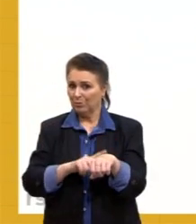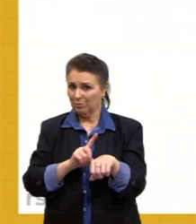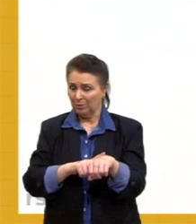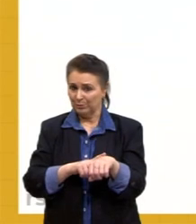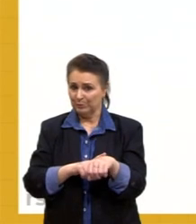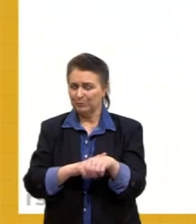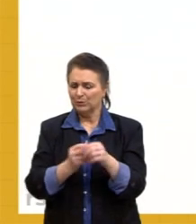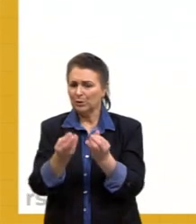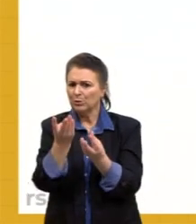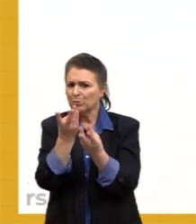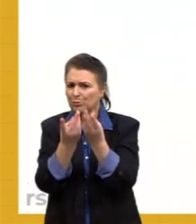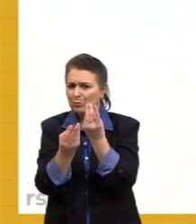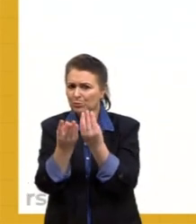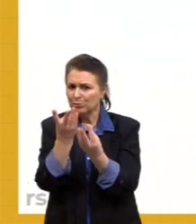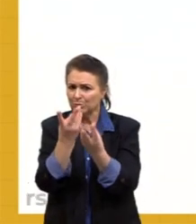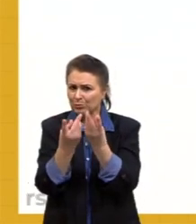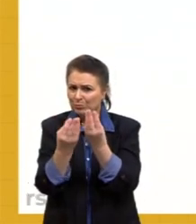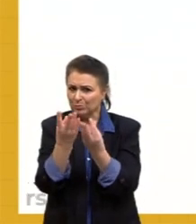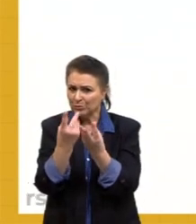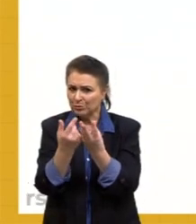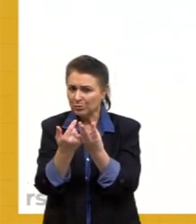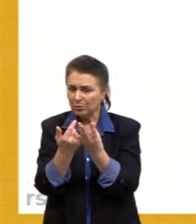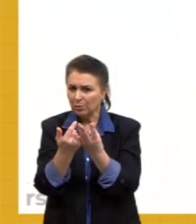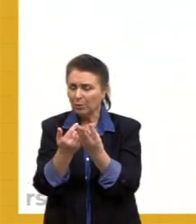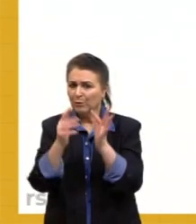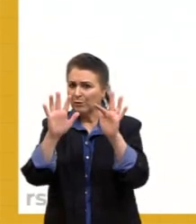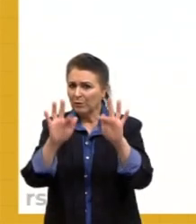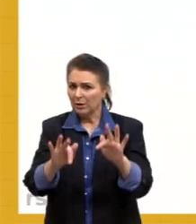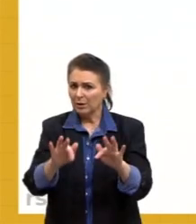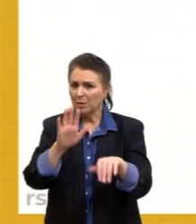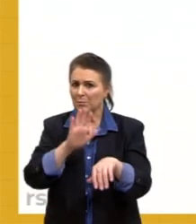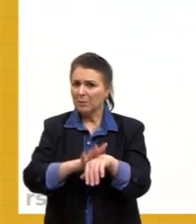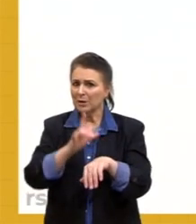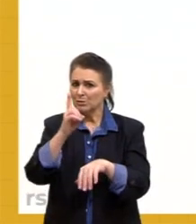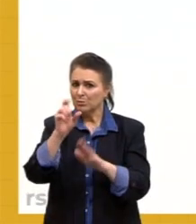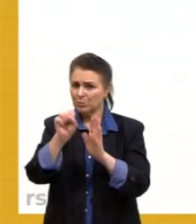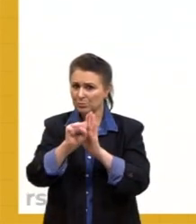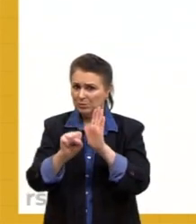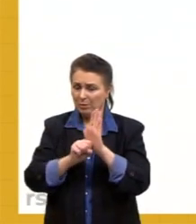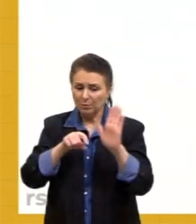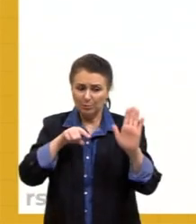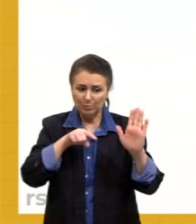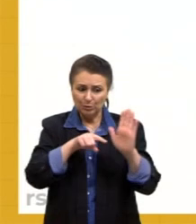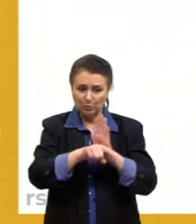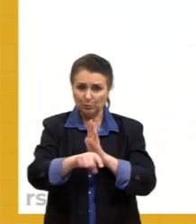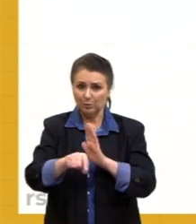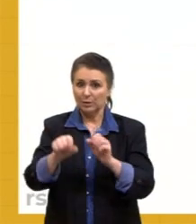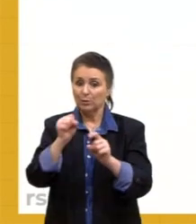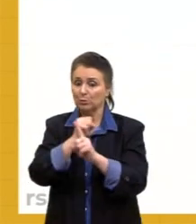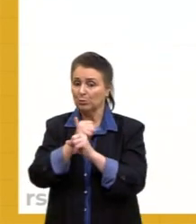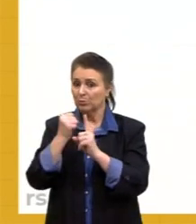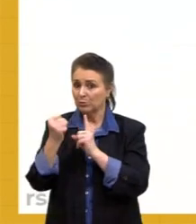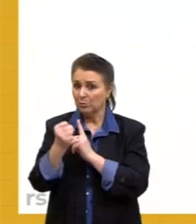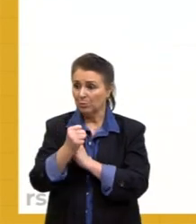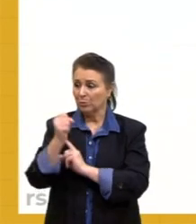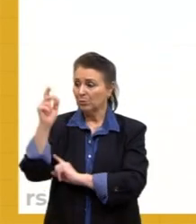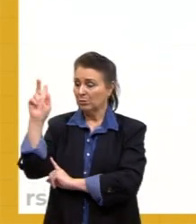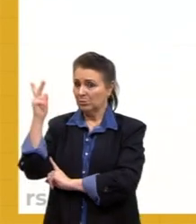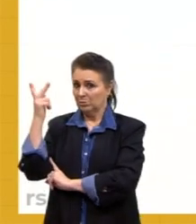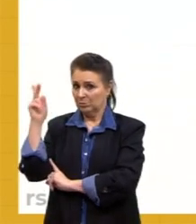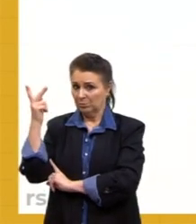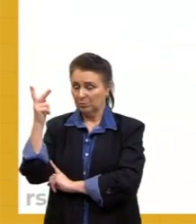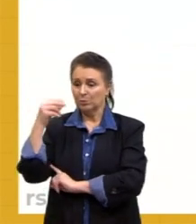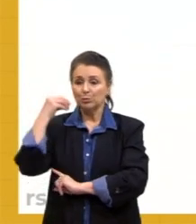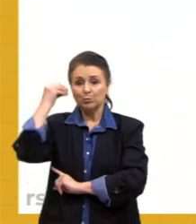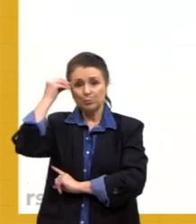inquisição tenha terminado há mais de um século a pergunta que fiz a vários sociólogos e historiadores e